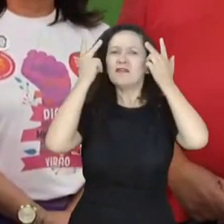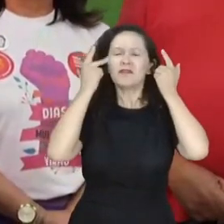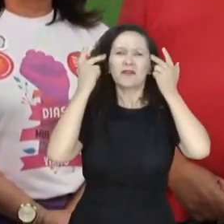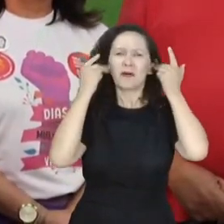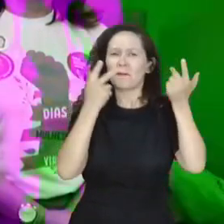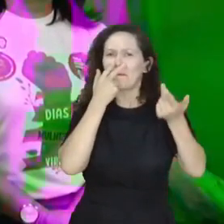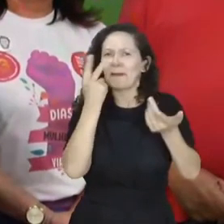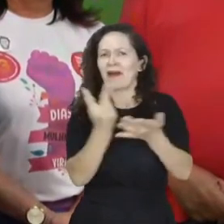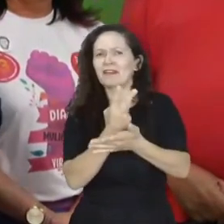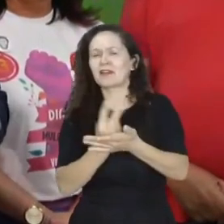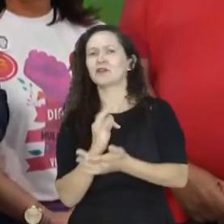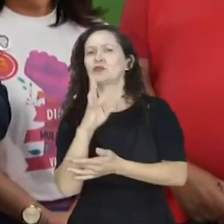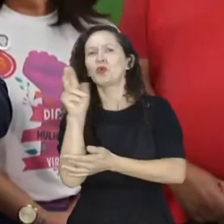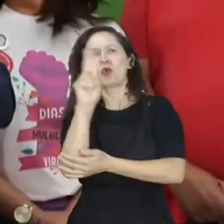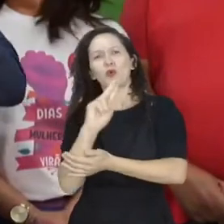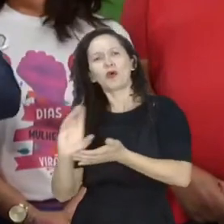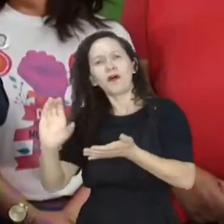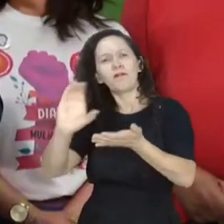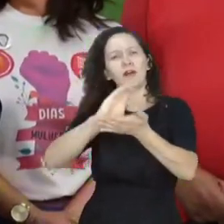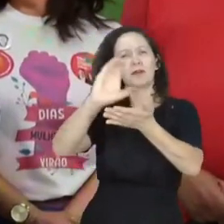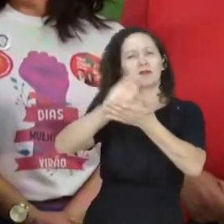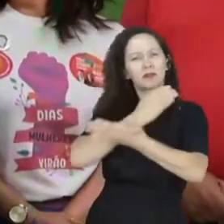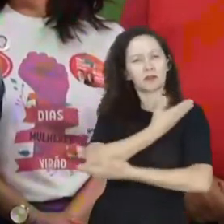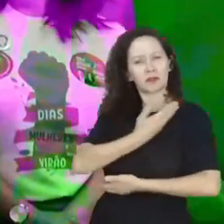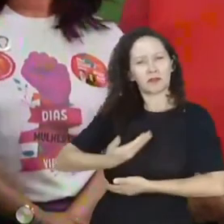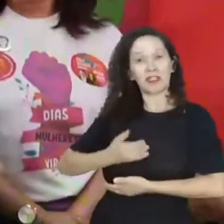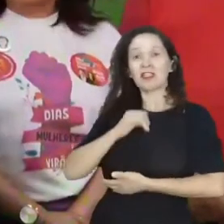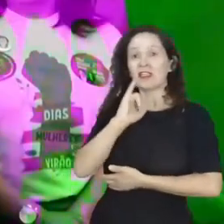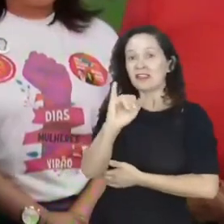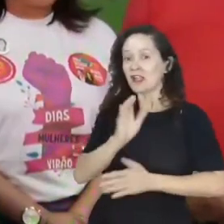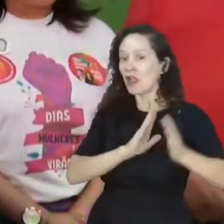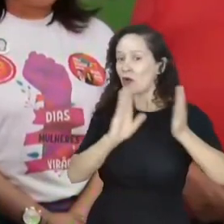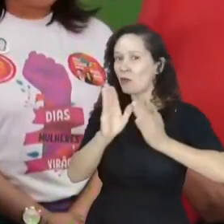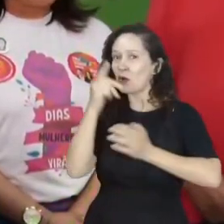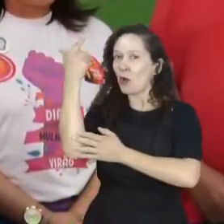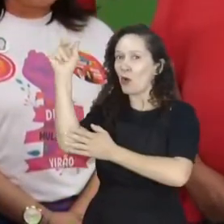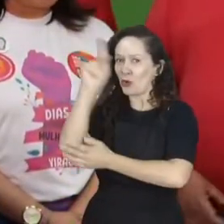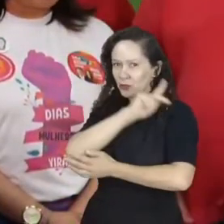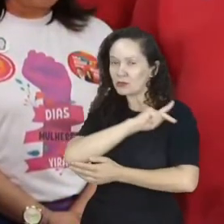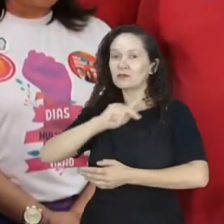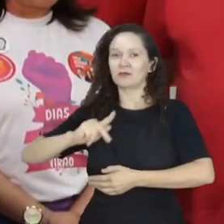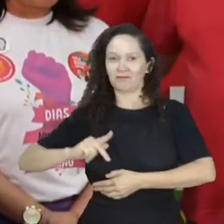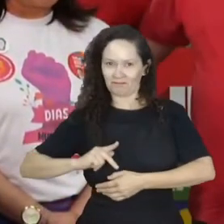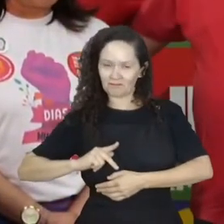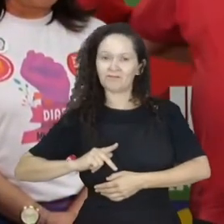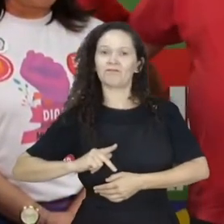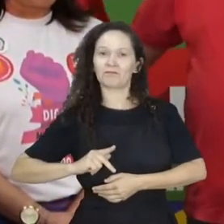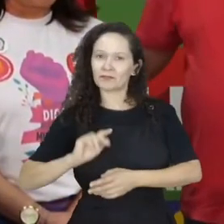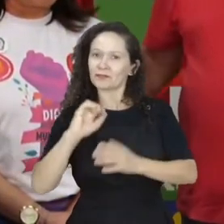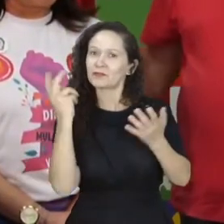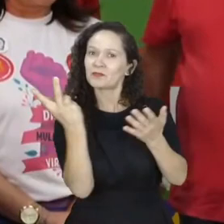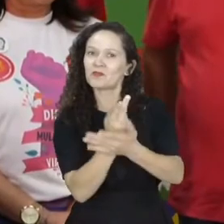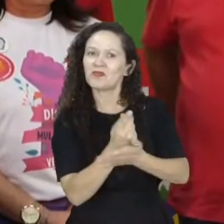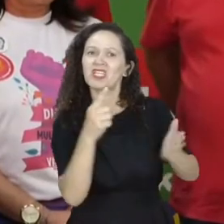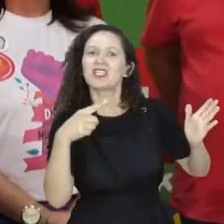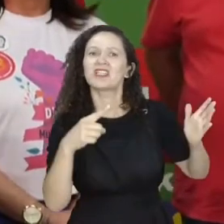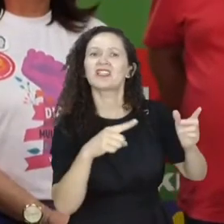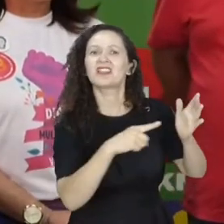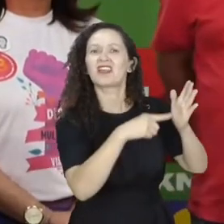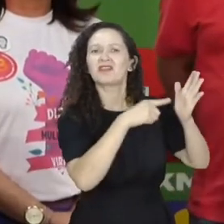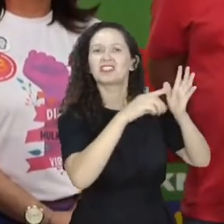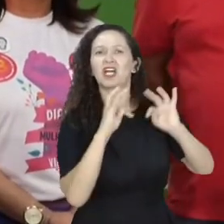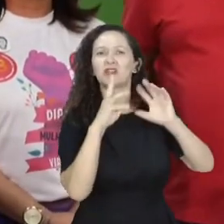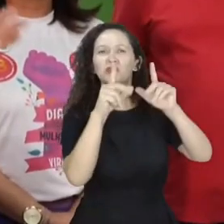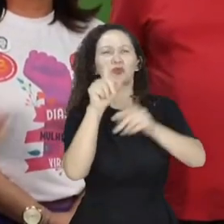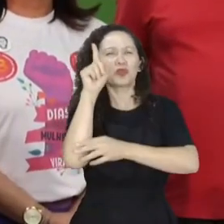que é recurso, que em outra época, que qualquer outro presidente, se fosse utilizado, seria denunciado todo santo